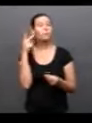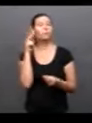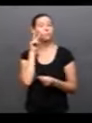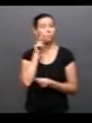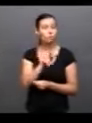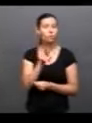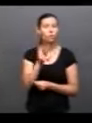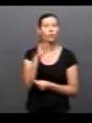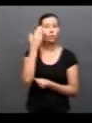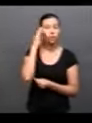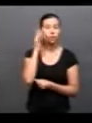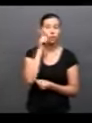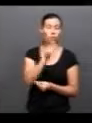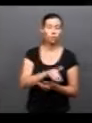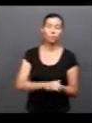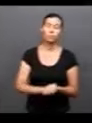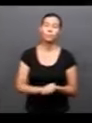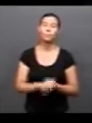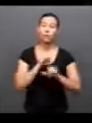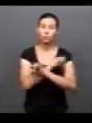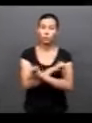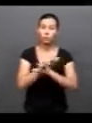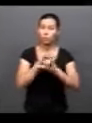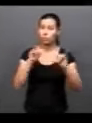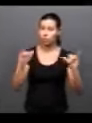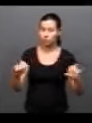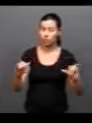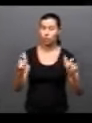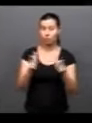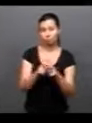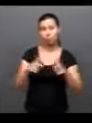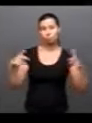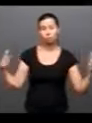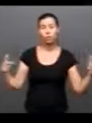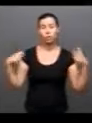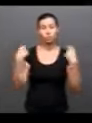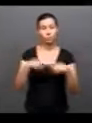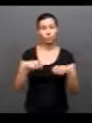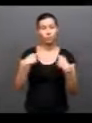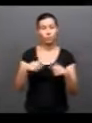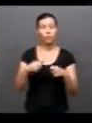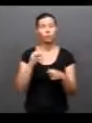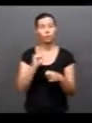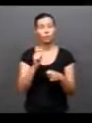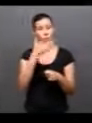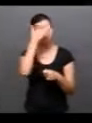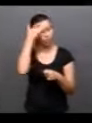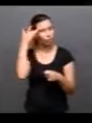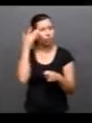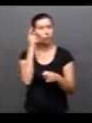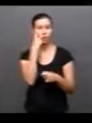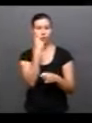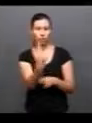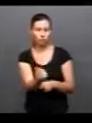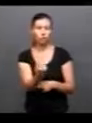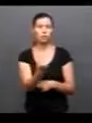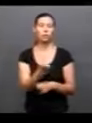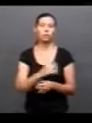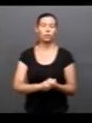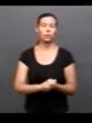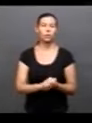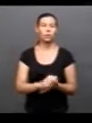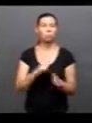divulgação científica, que é até mais ampla do que isso, ela precisa gerar um engajamento, a população precisa se interessar. Então não